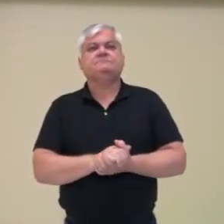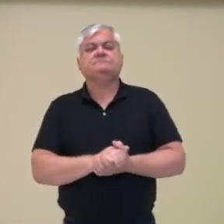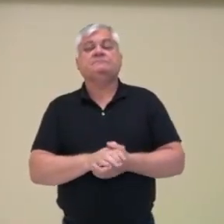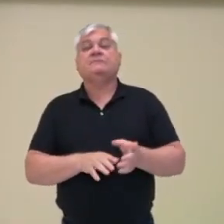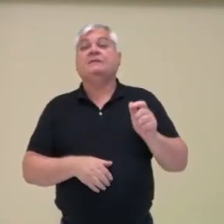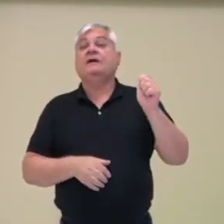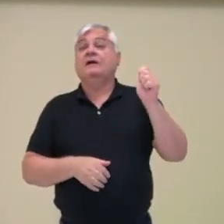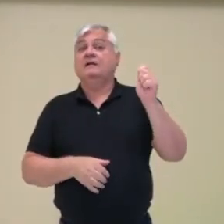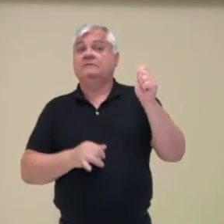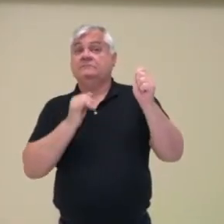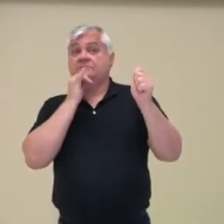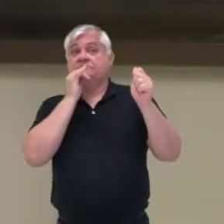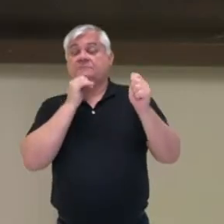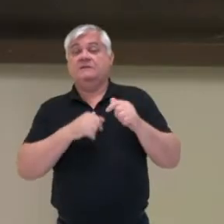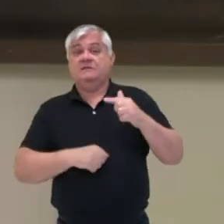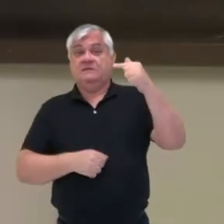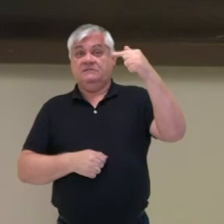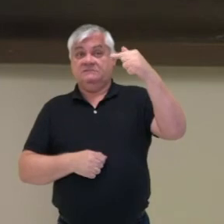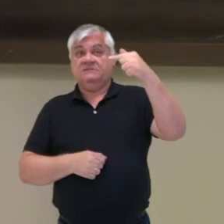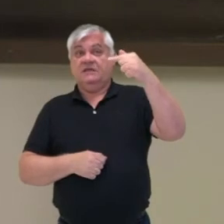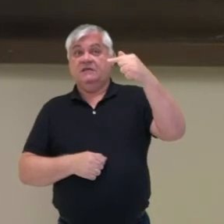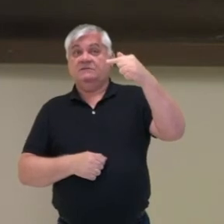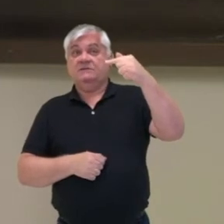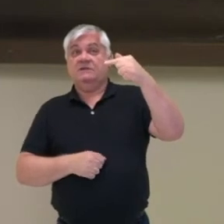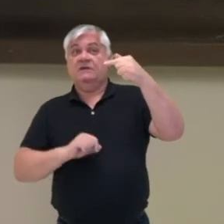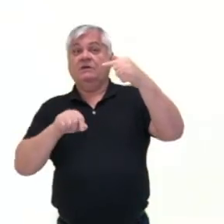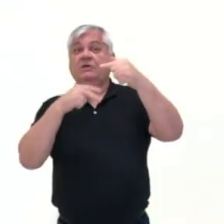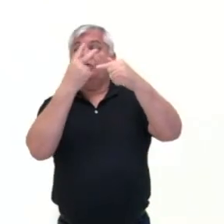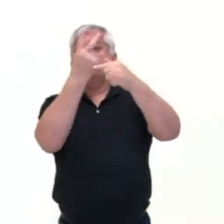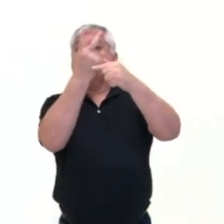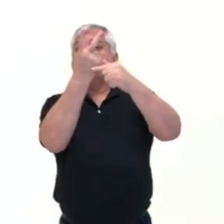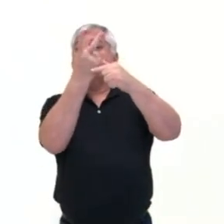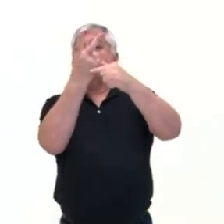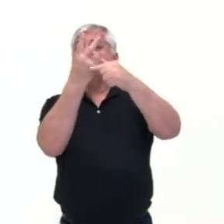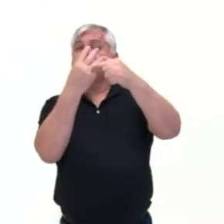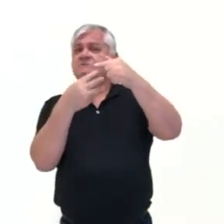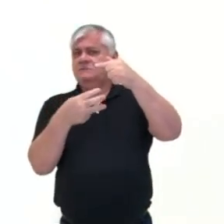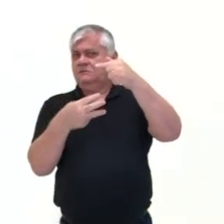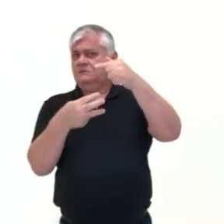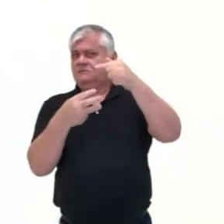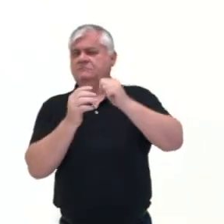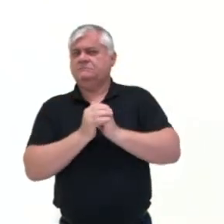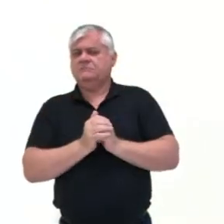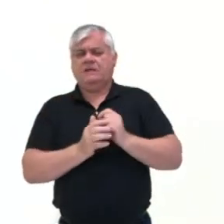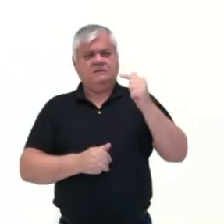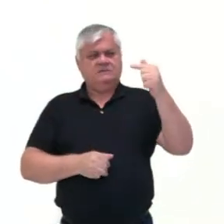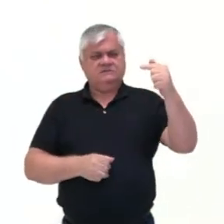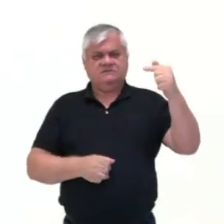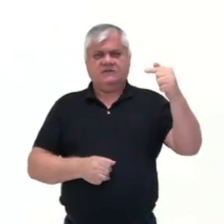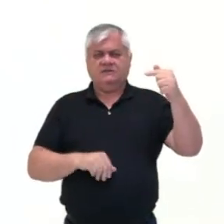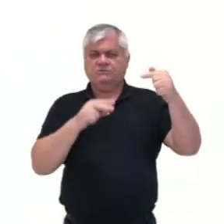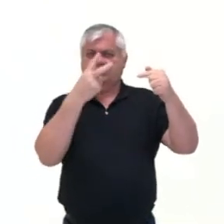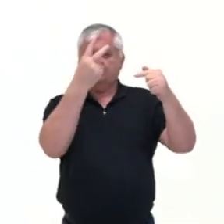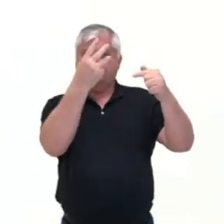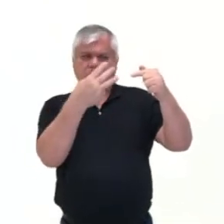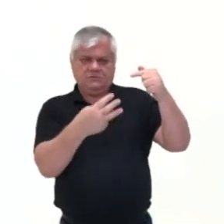Letra A, pessoal. 7 elevado na 2 sobre 3. A minha base é o 7.